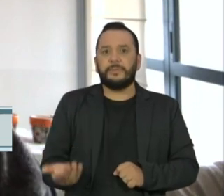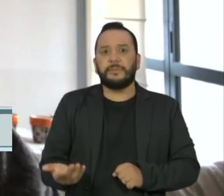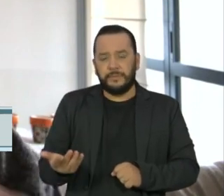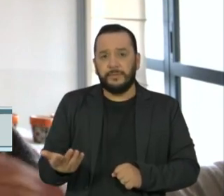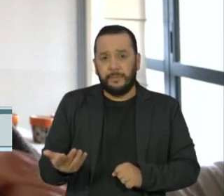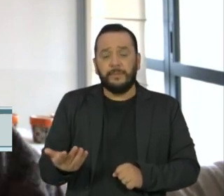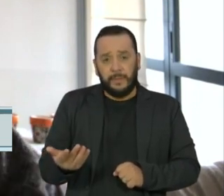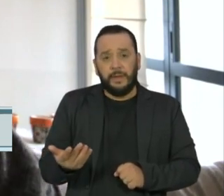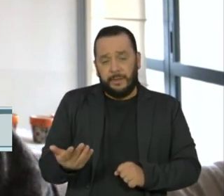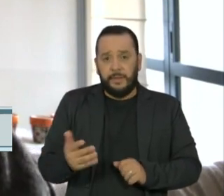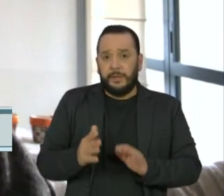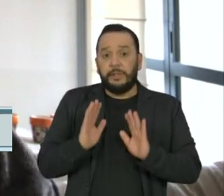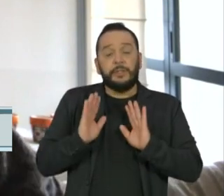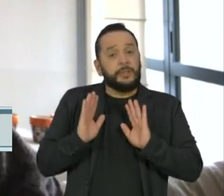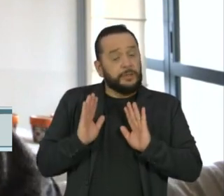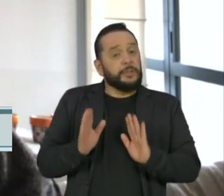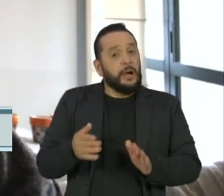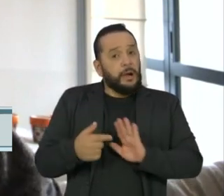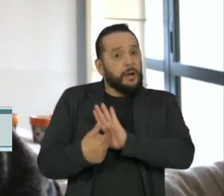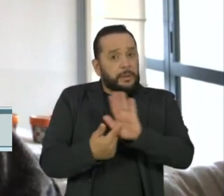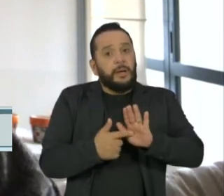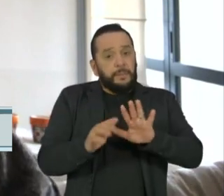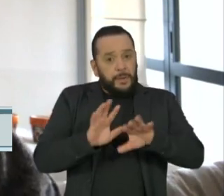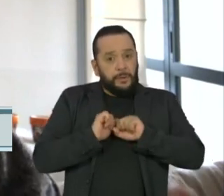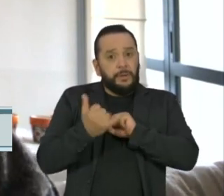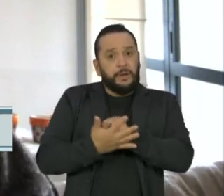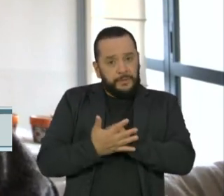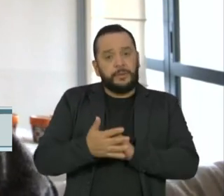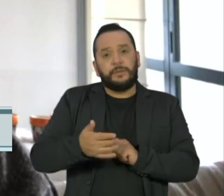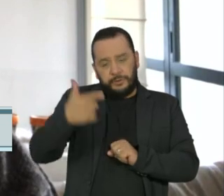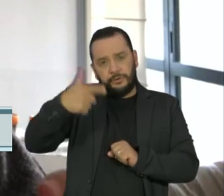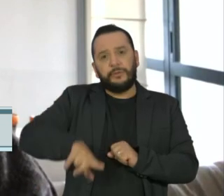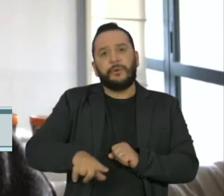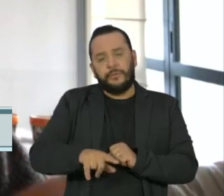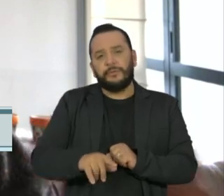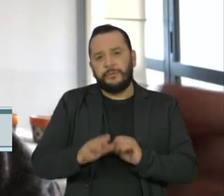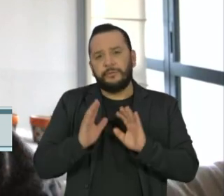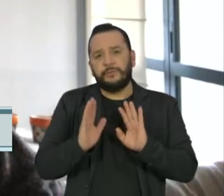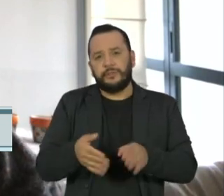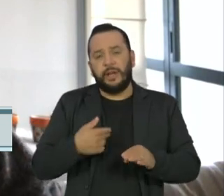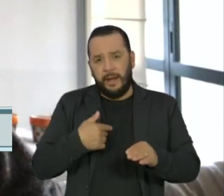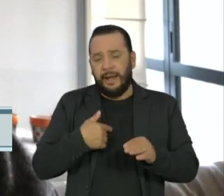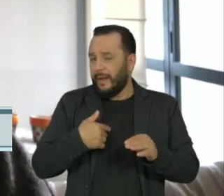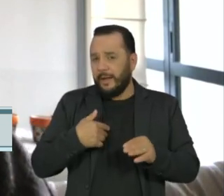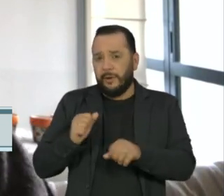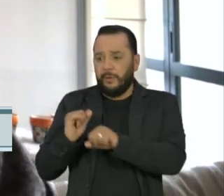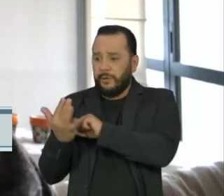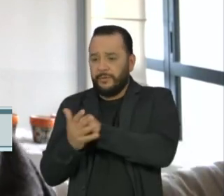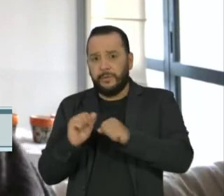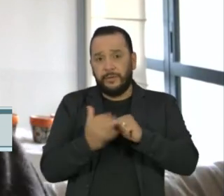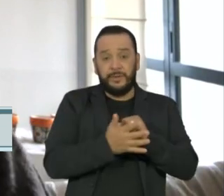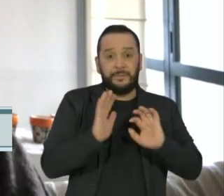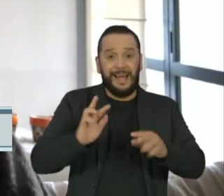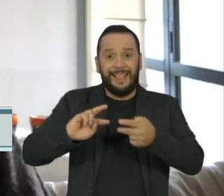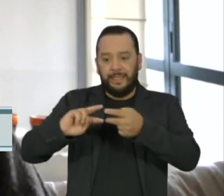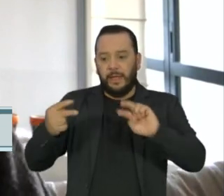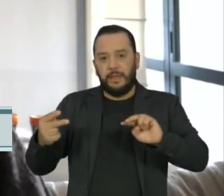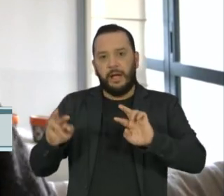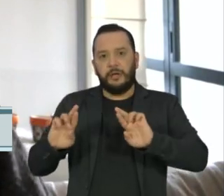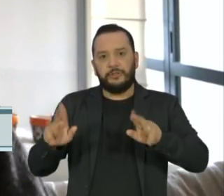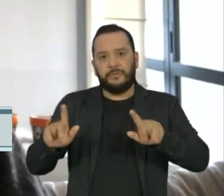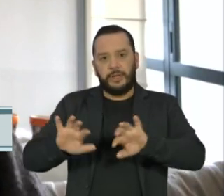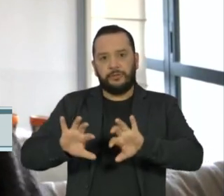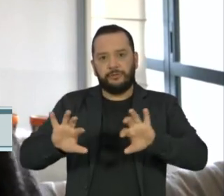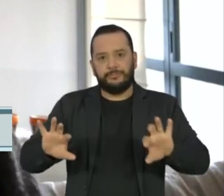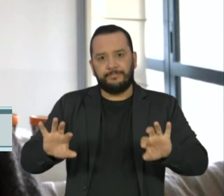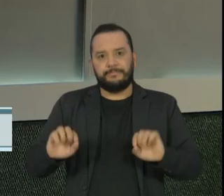foi documentadamente reinfectado por um vírus SARS-CoV-2, também um vírus causador da COVID-19, diferente daquele outro.